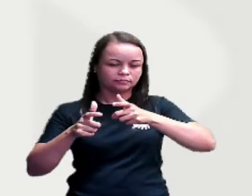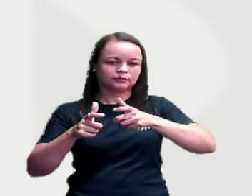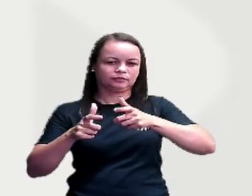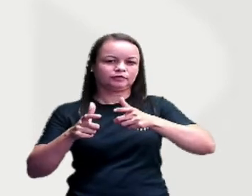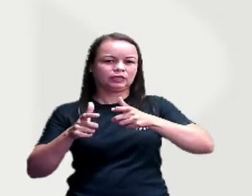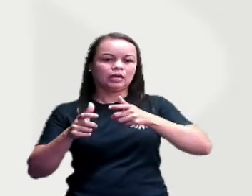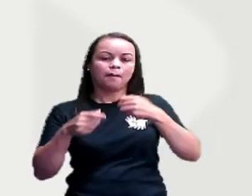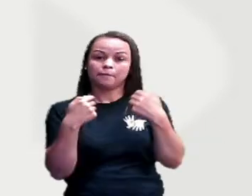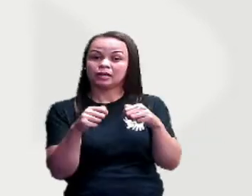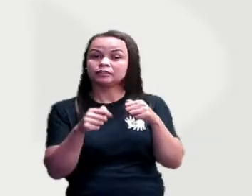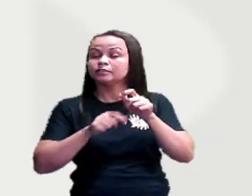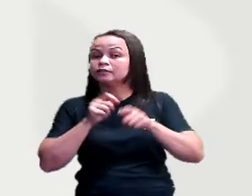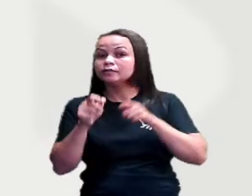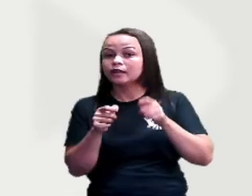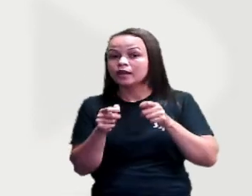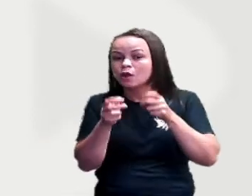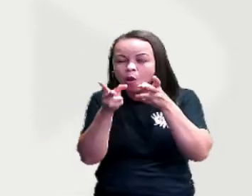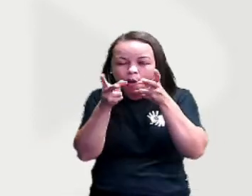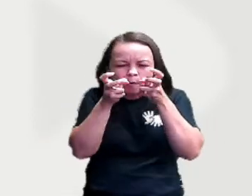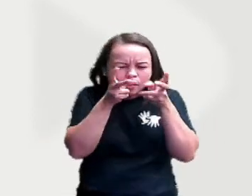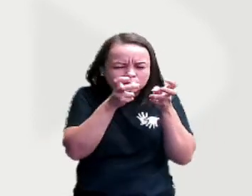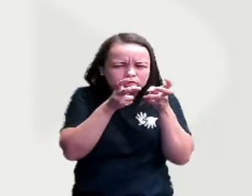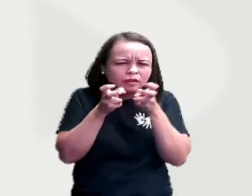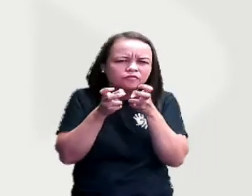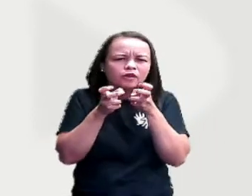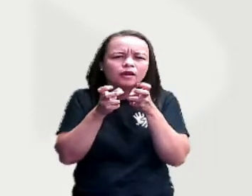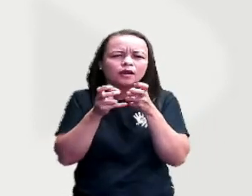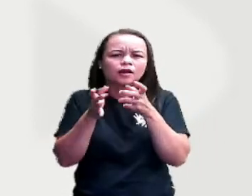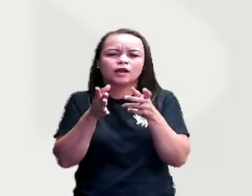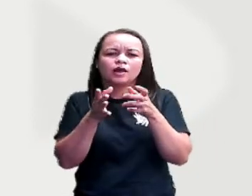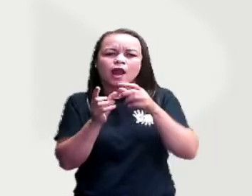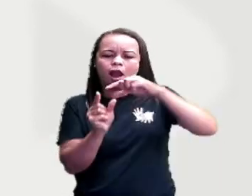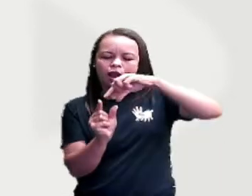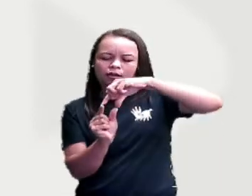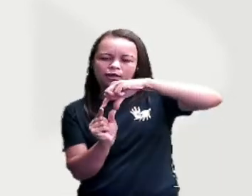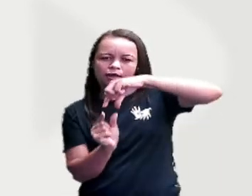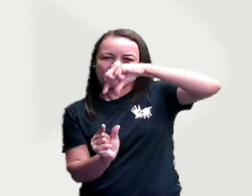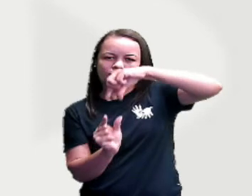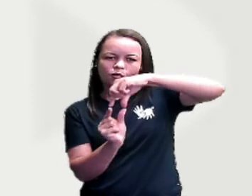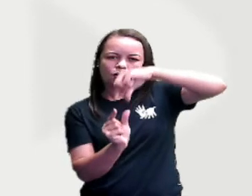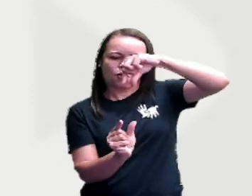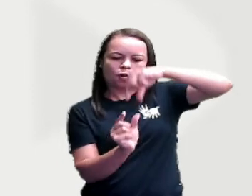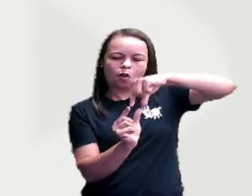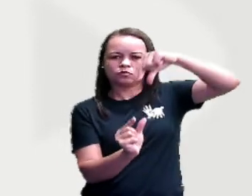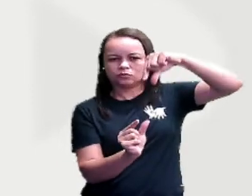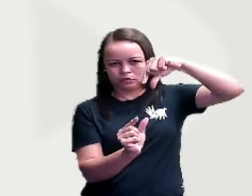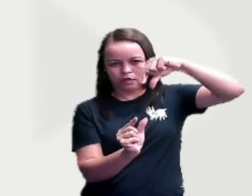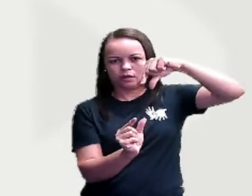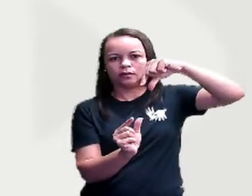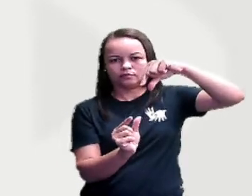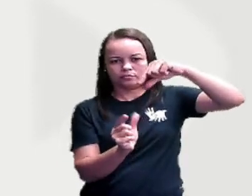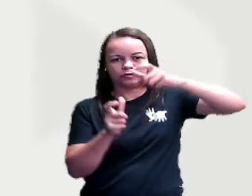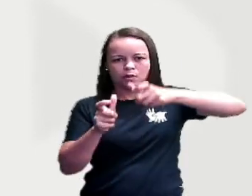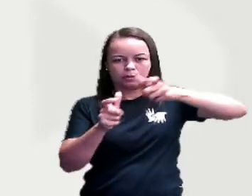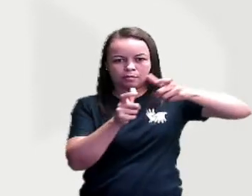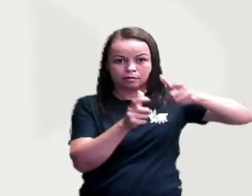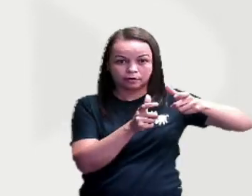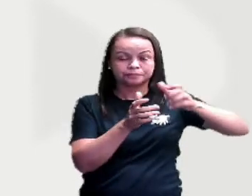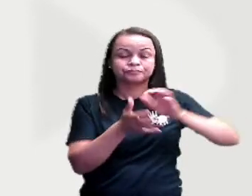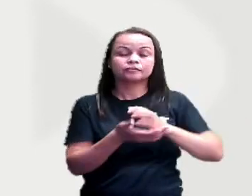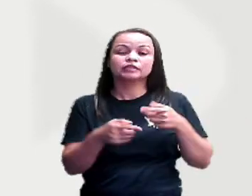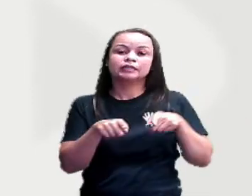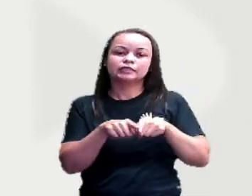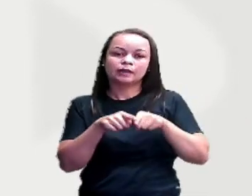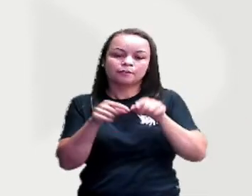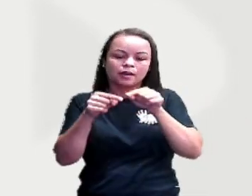a gente precisa observar a coluna que ele está localizado e a linha